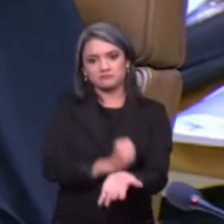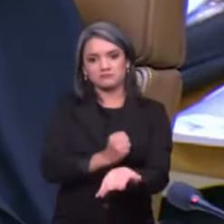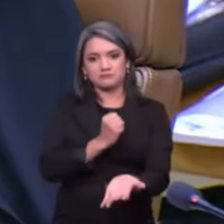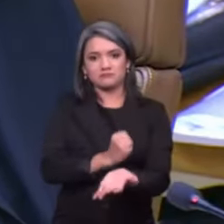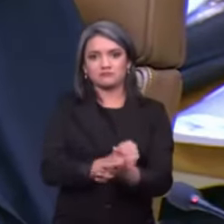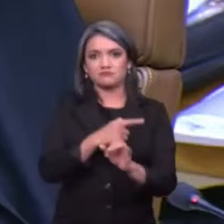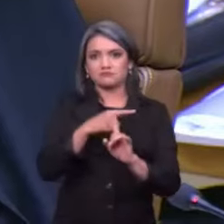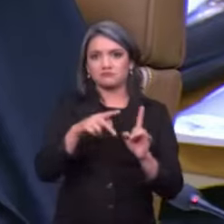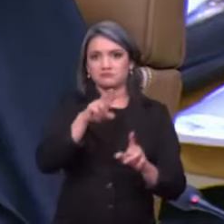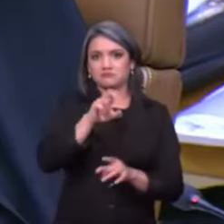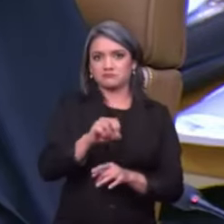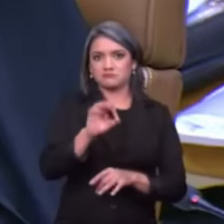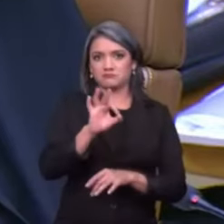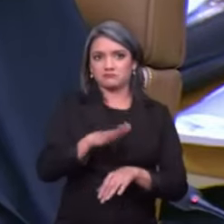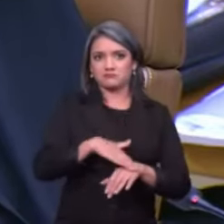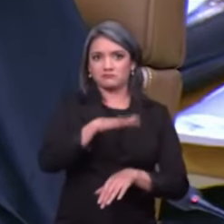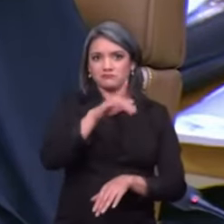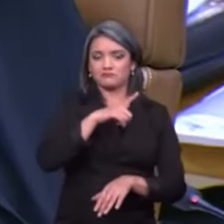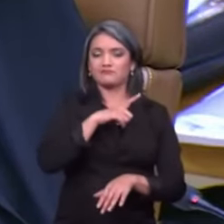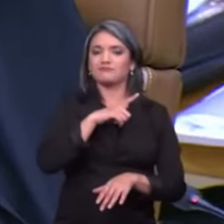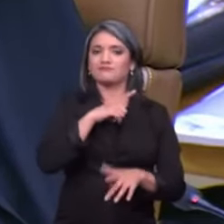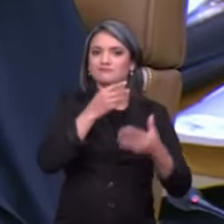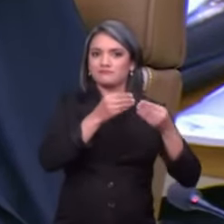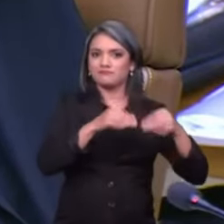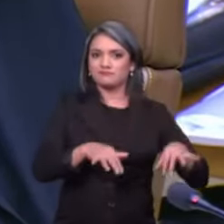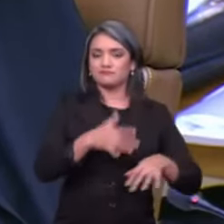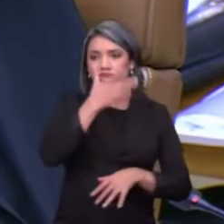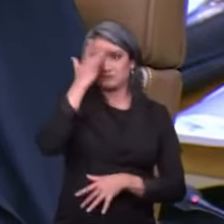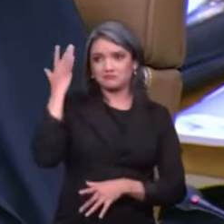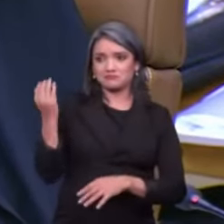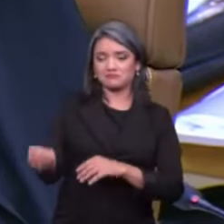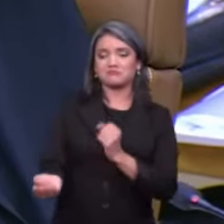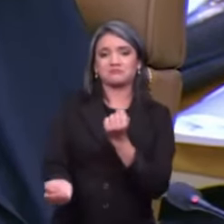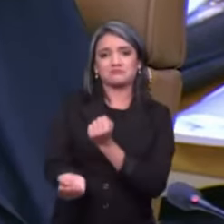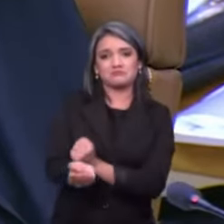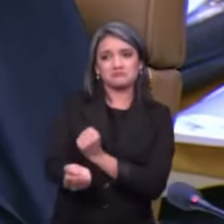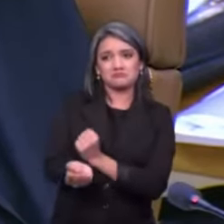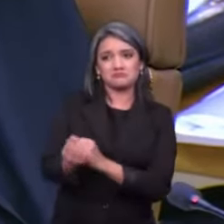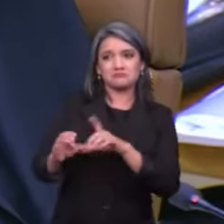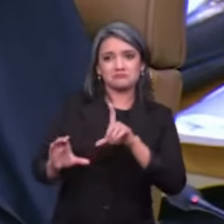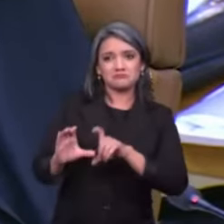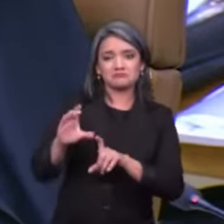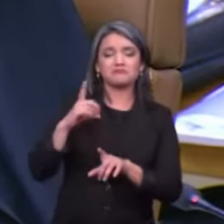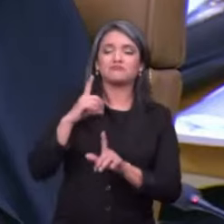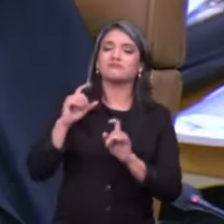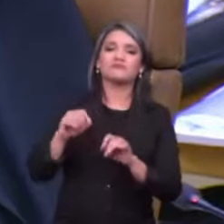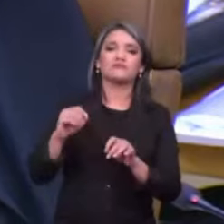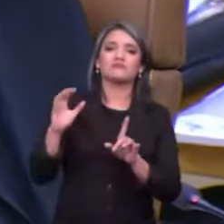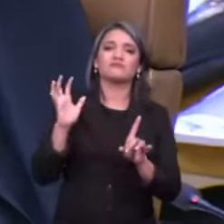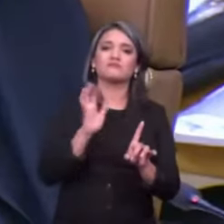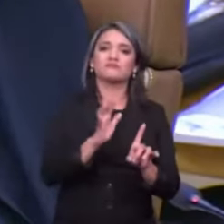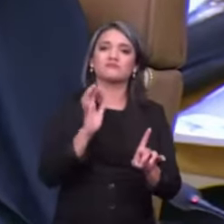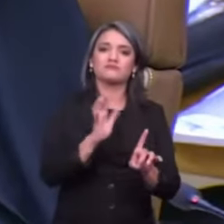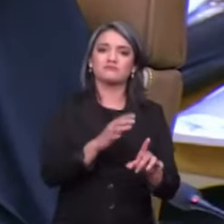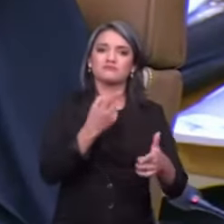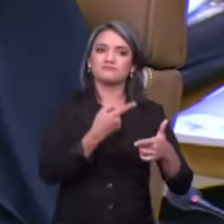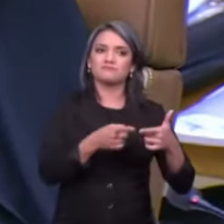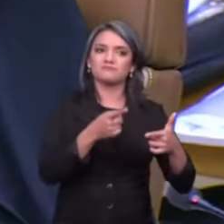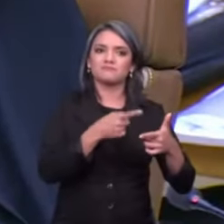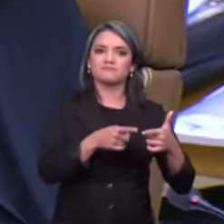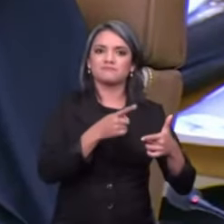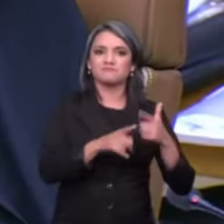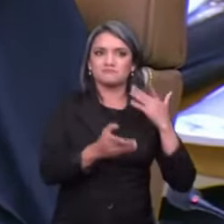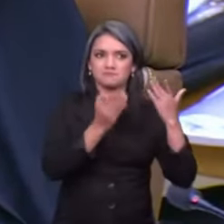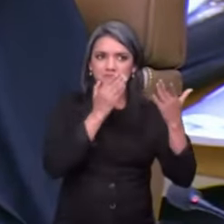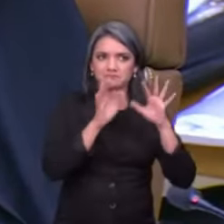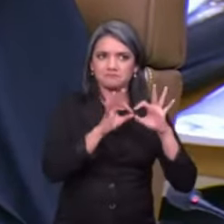afetada. Segundo o estudo, o dependente químico afeta as atividades diárias e o psicológico dos familiares. 58% das